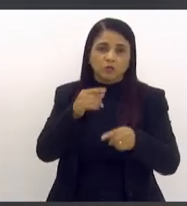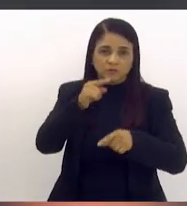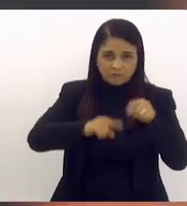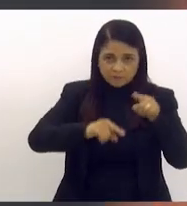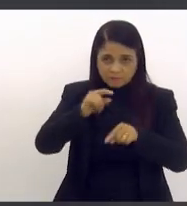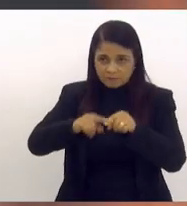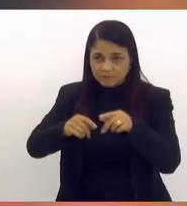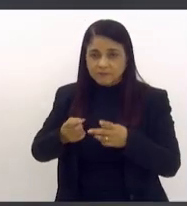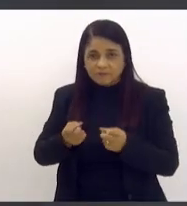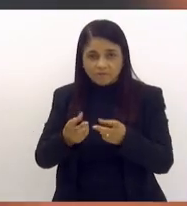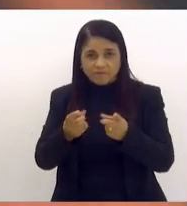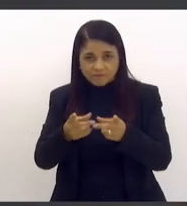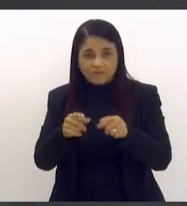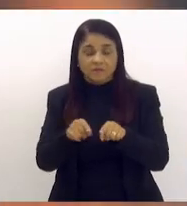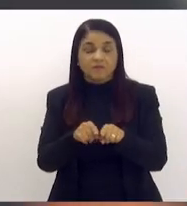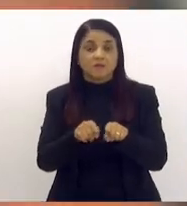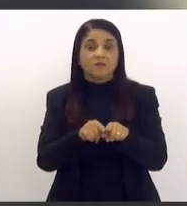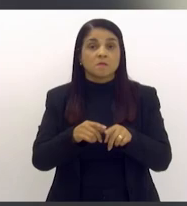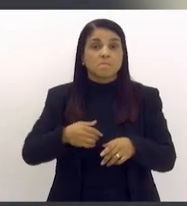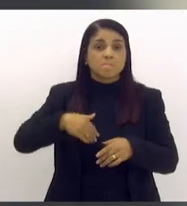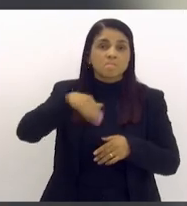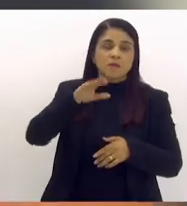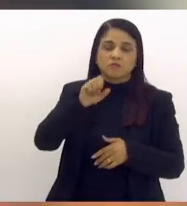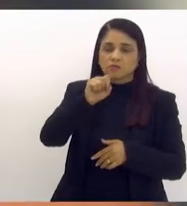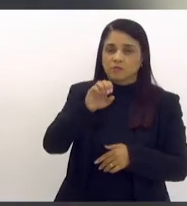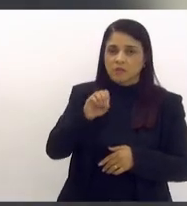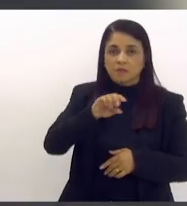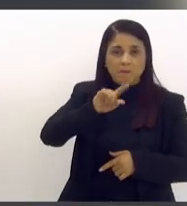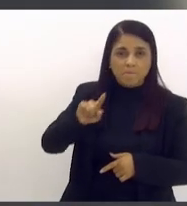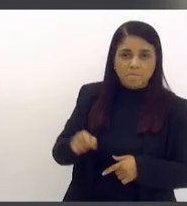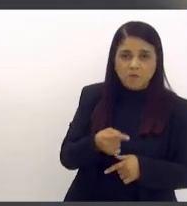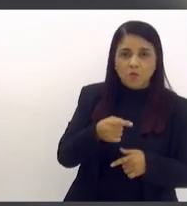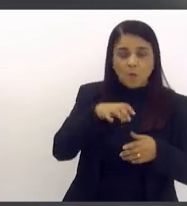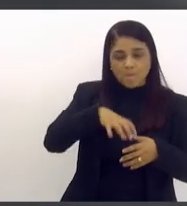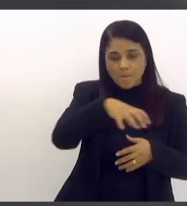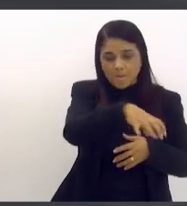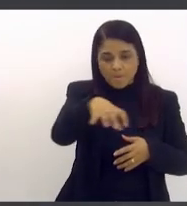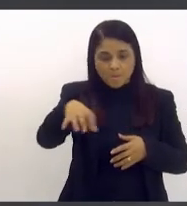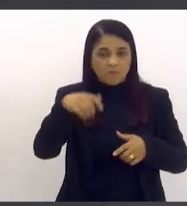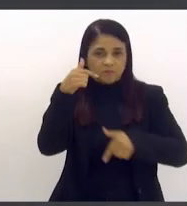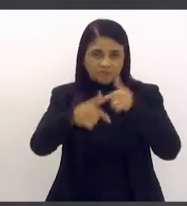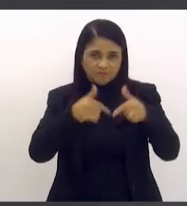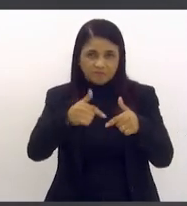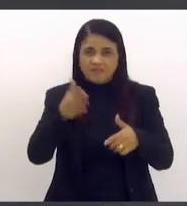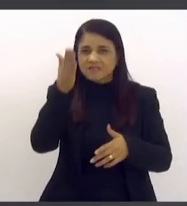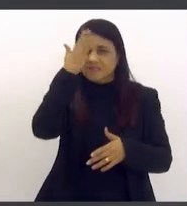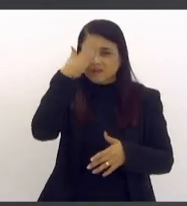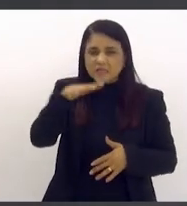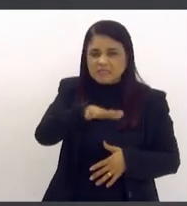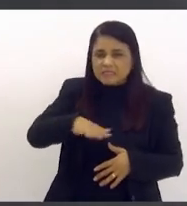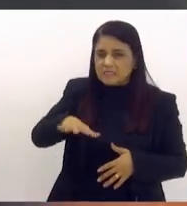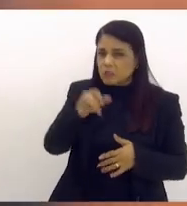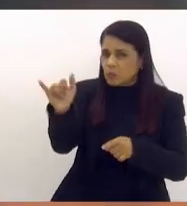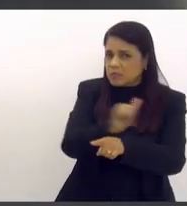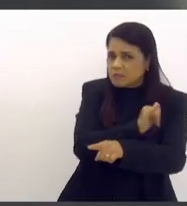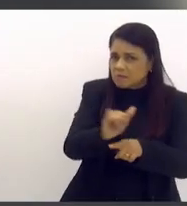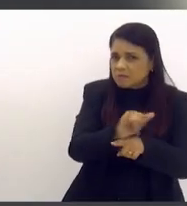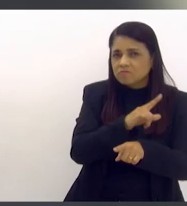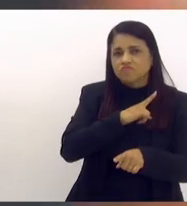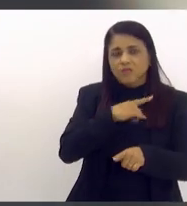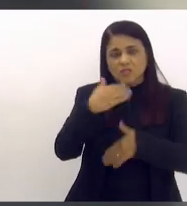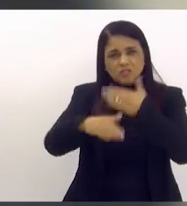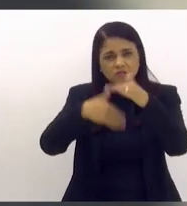a a ter mais de 880.000 postos de trabalho nós sabemos o quanto esse setor é estratégico e que